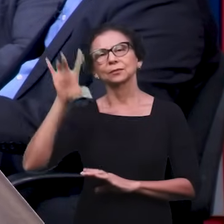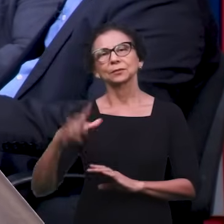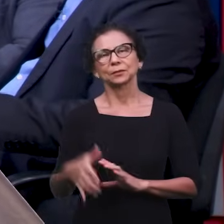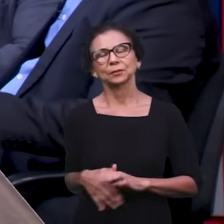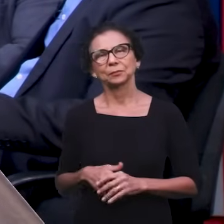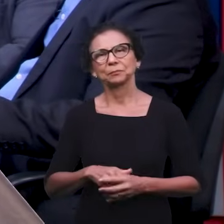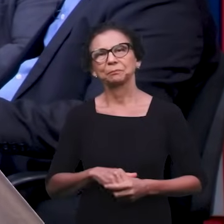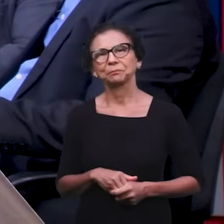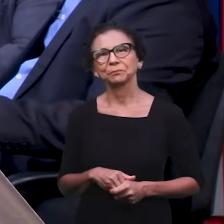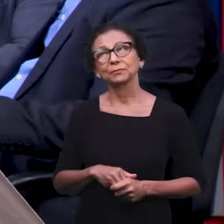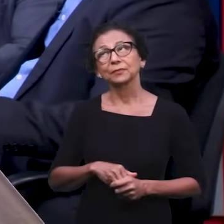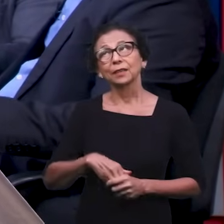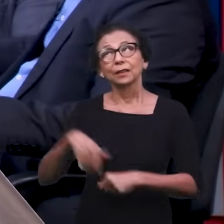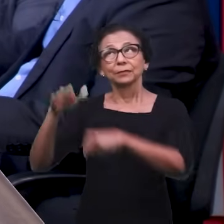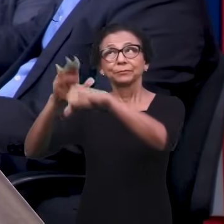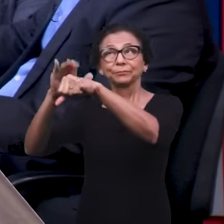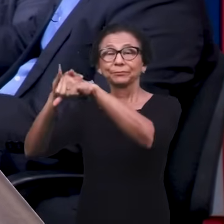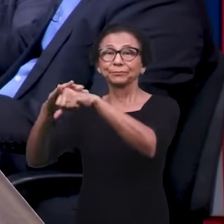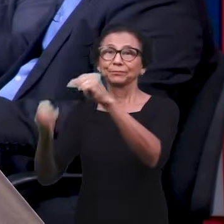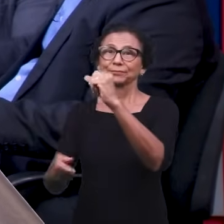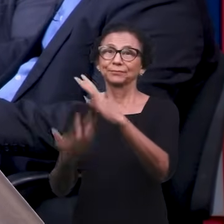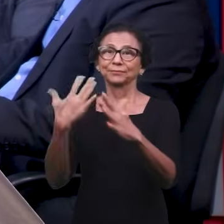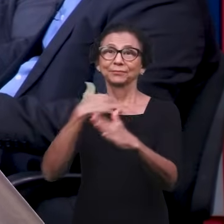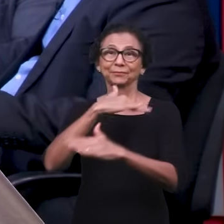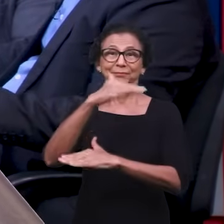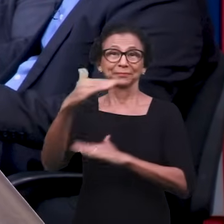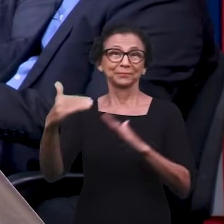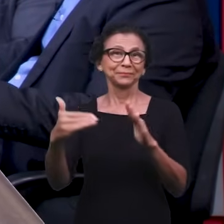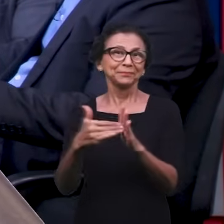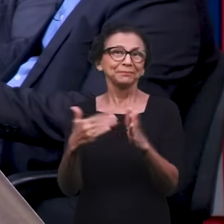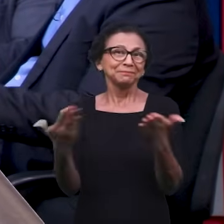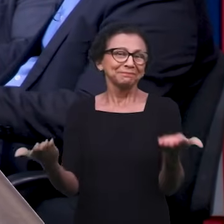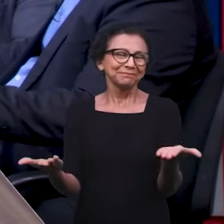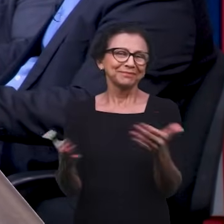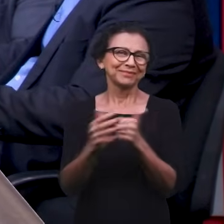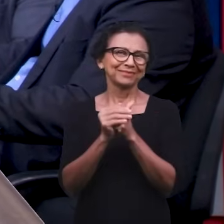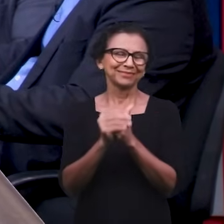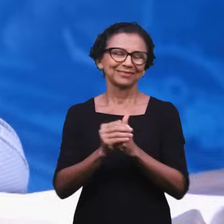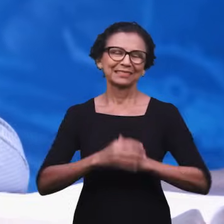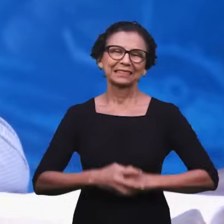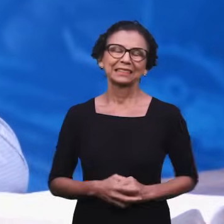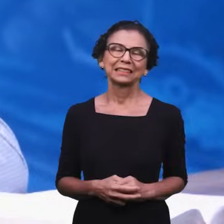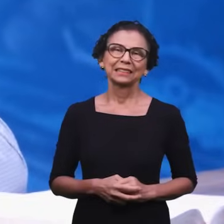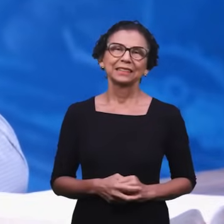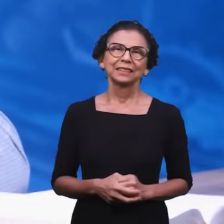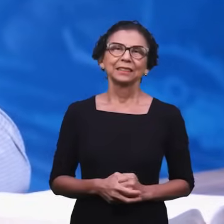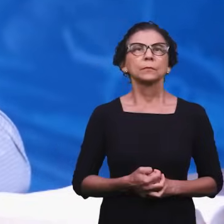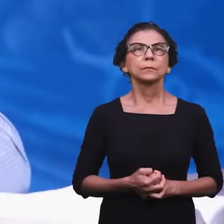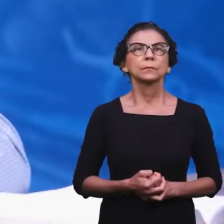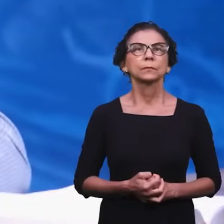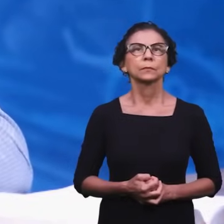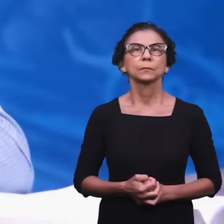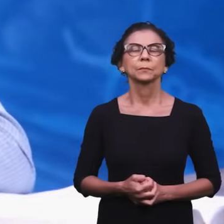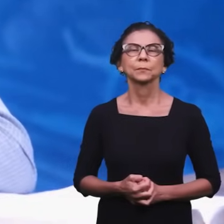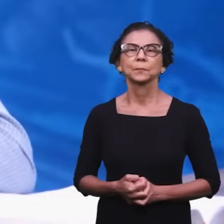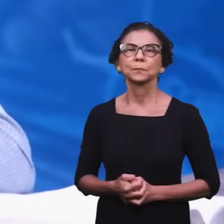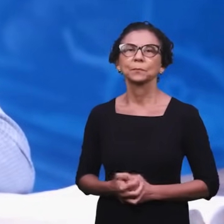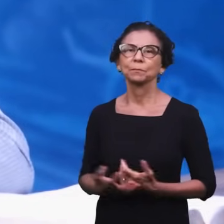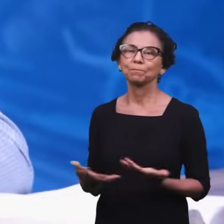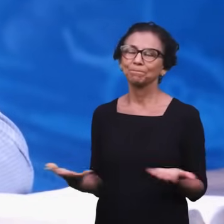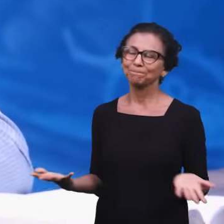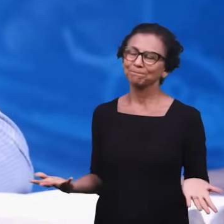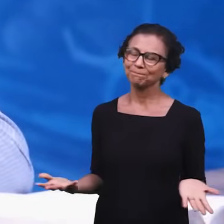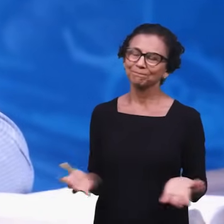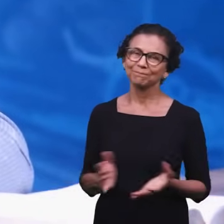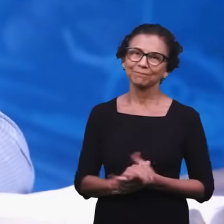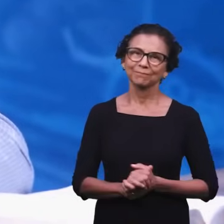estabelece tudo, né? Então Ele que criou tudo. Amém. Meus queridos, nós estamos nos aproximando, né, do